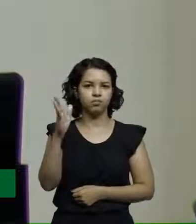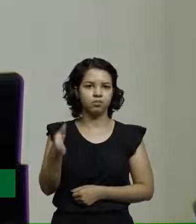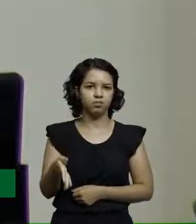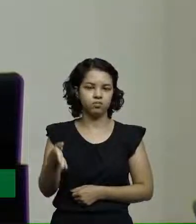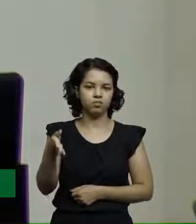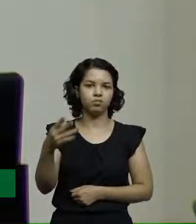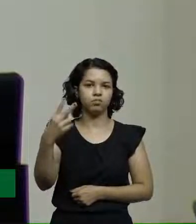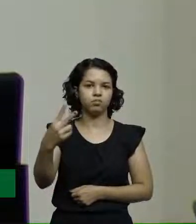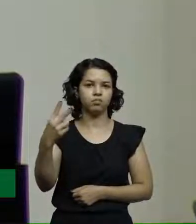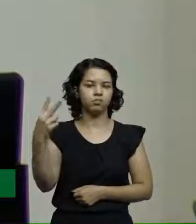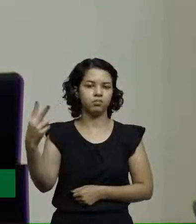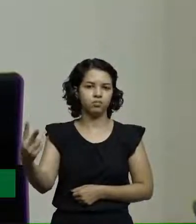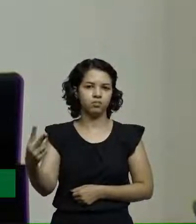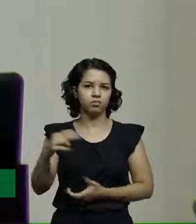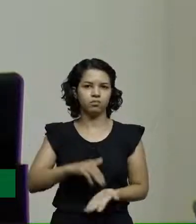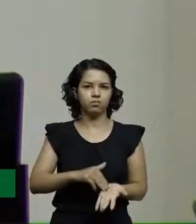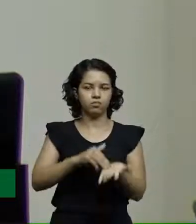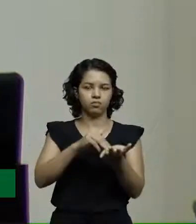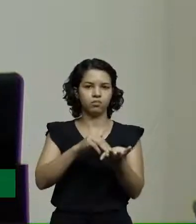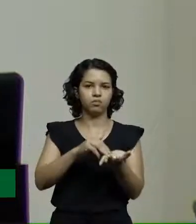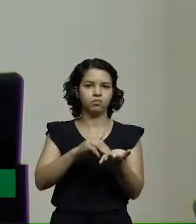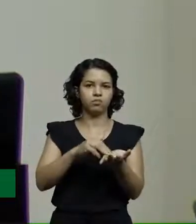93/2022 e as moções números